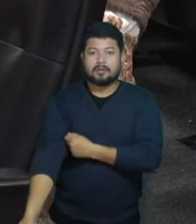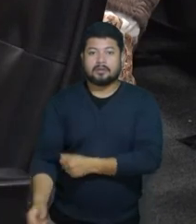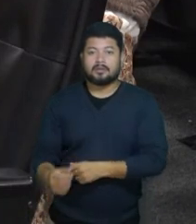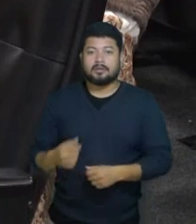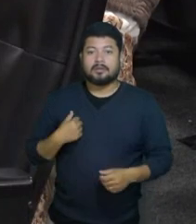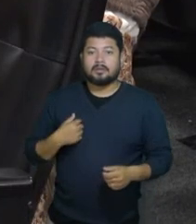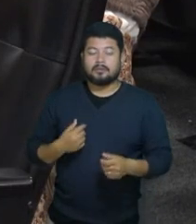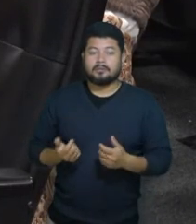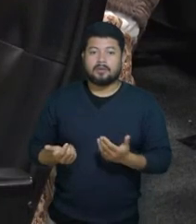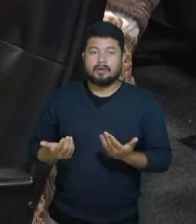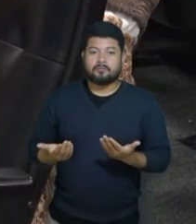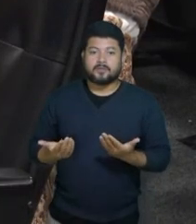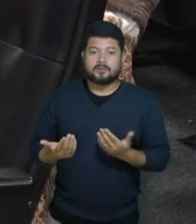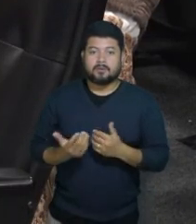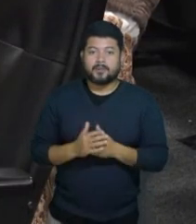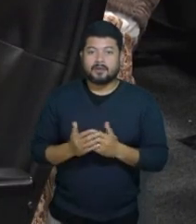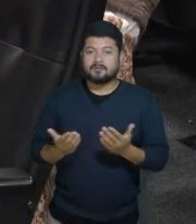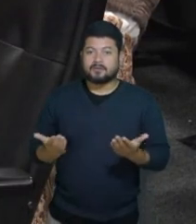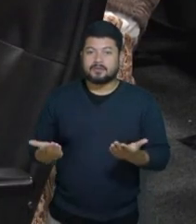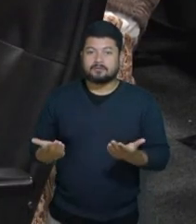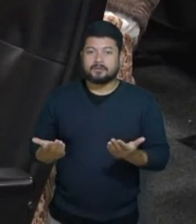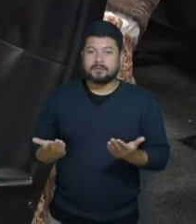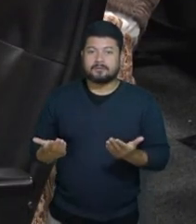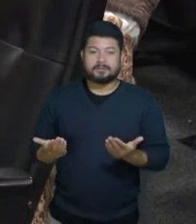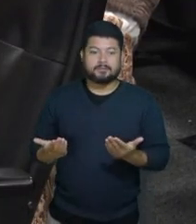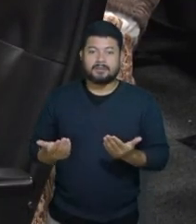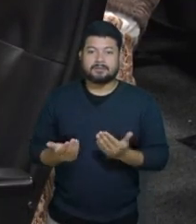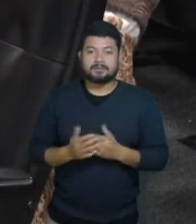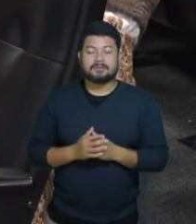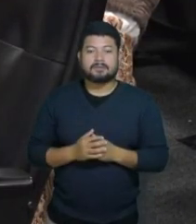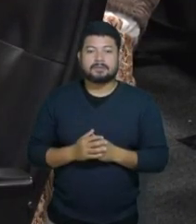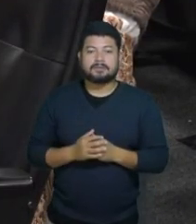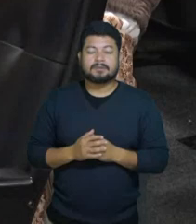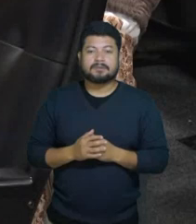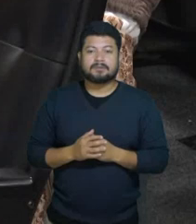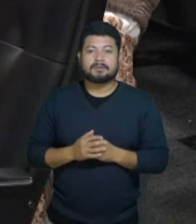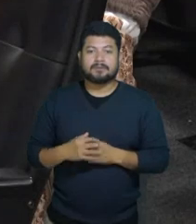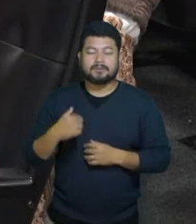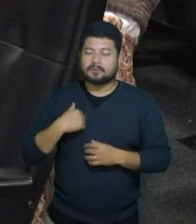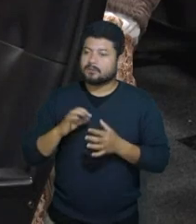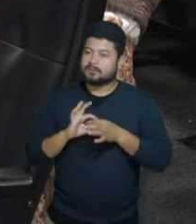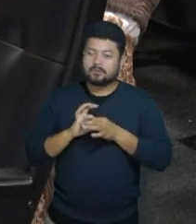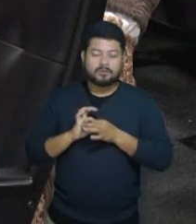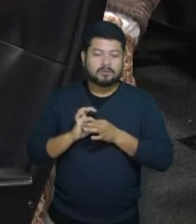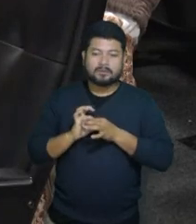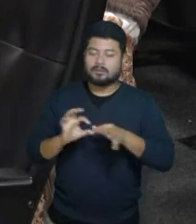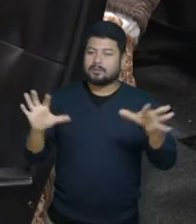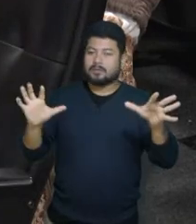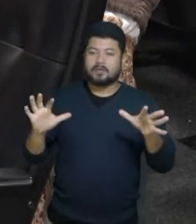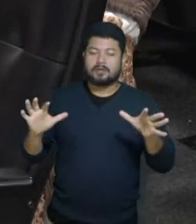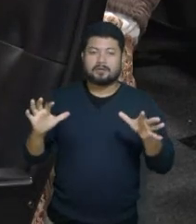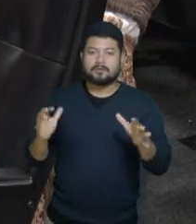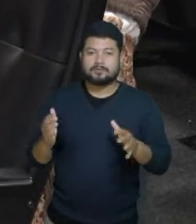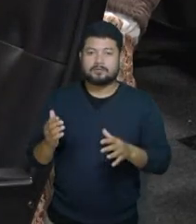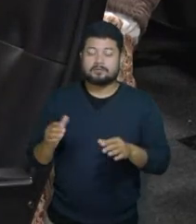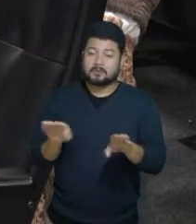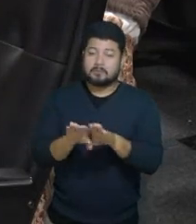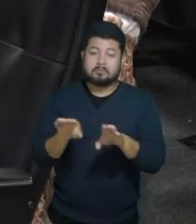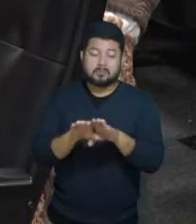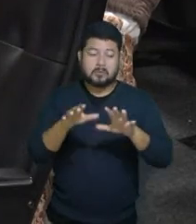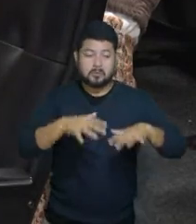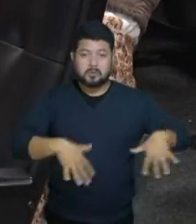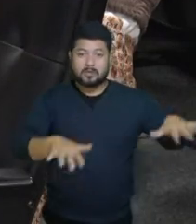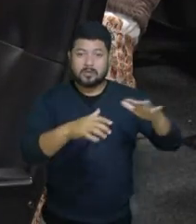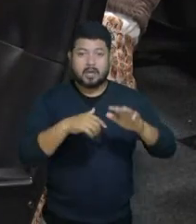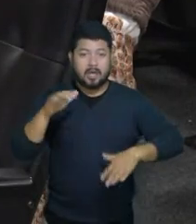de mitigação, né, e de adaptação. Então, queria só colocar a ABIN à disposição da senhora e de todos, tá? Às